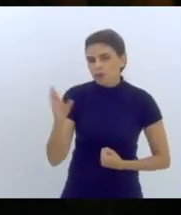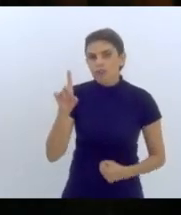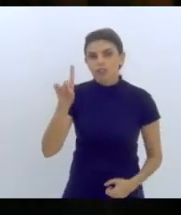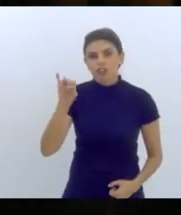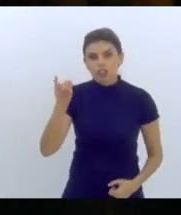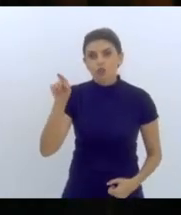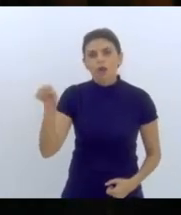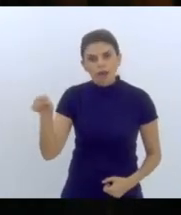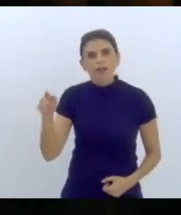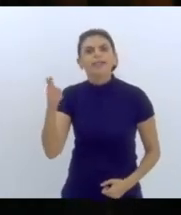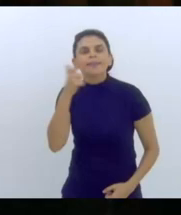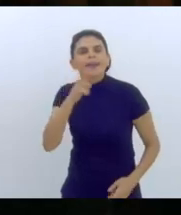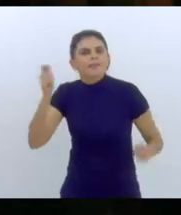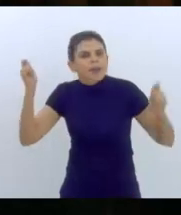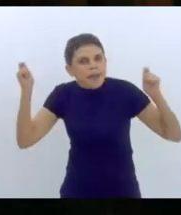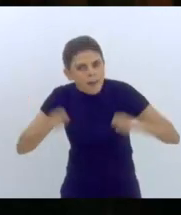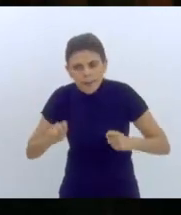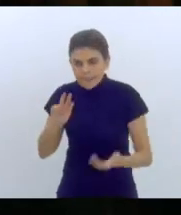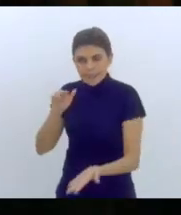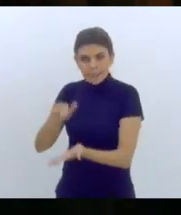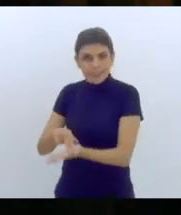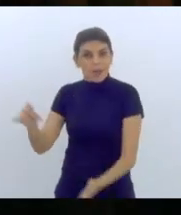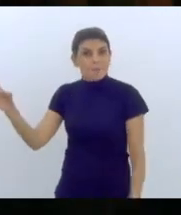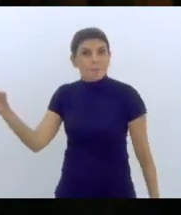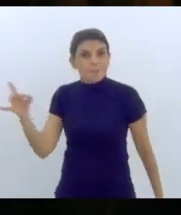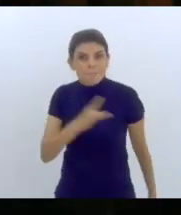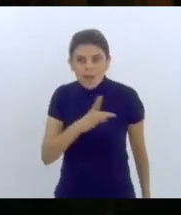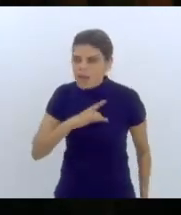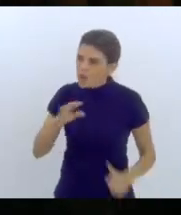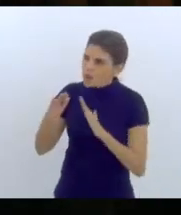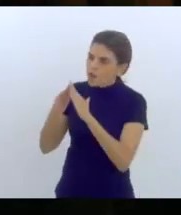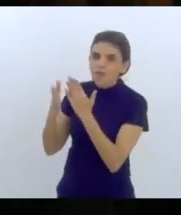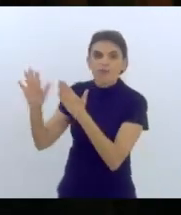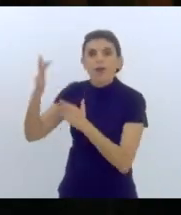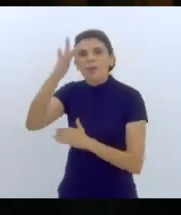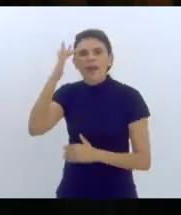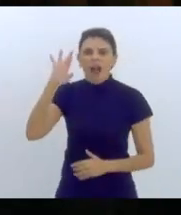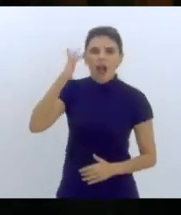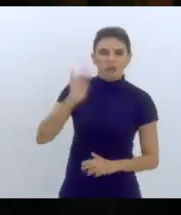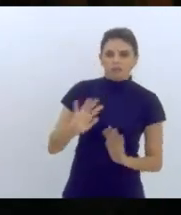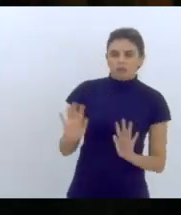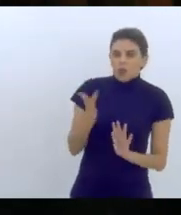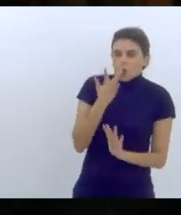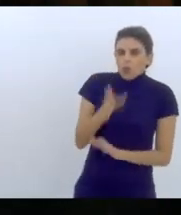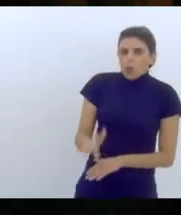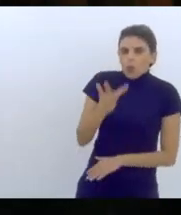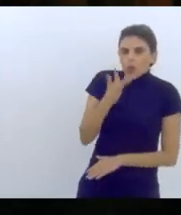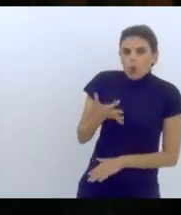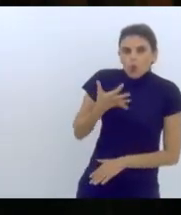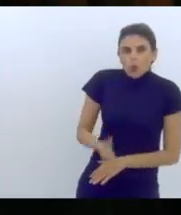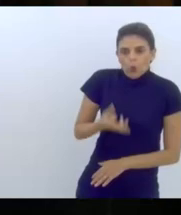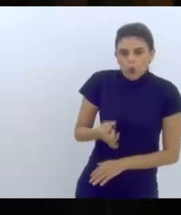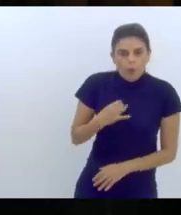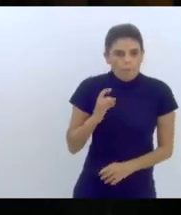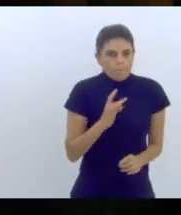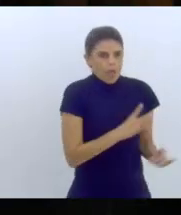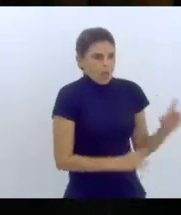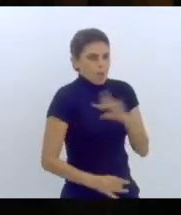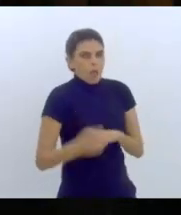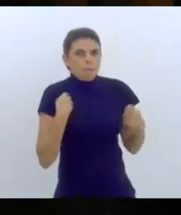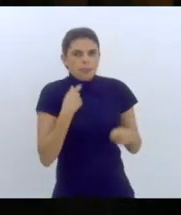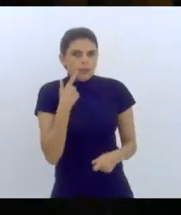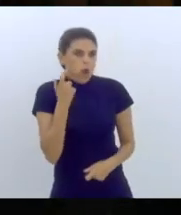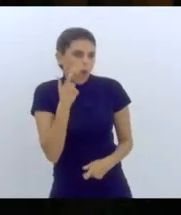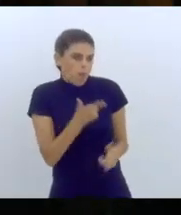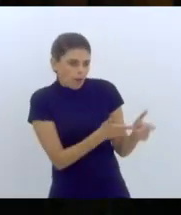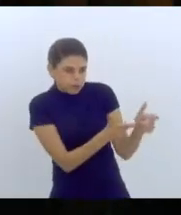de ouvir, porque quem tem medo do Estado dentro da favela é quem acha que só dentro da favela tem que ter a bala de fuzil do